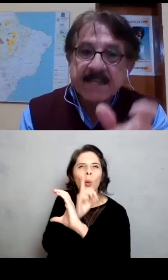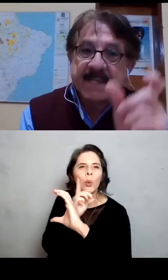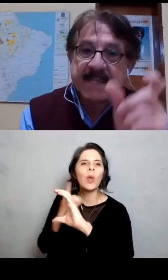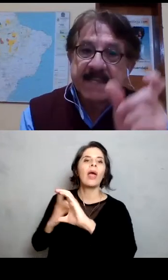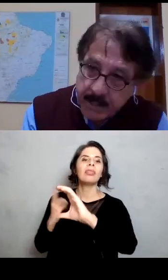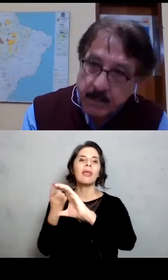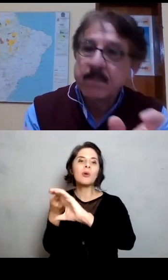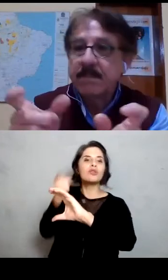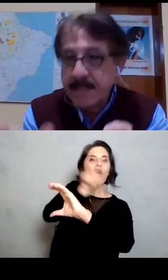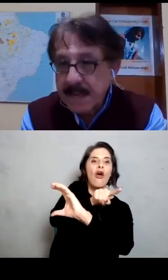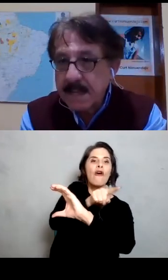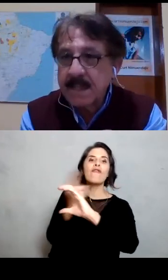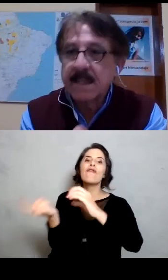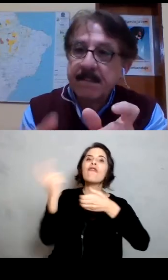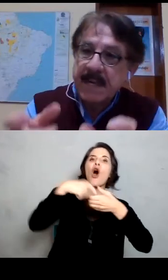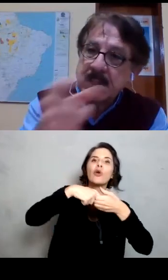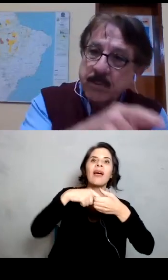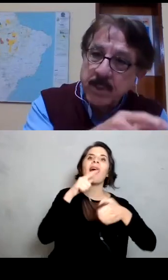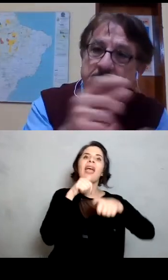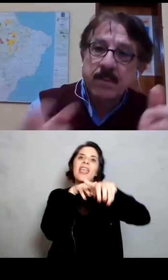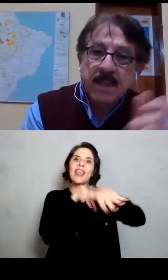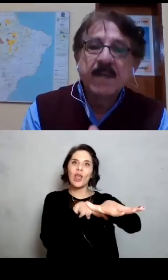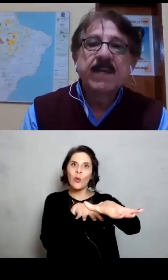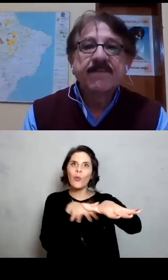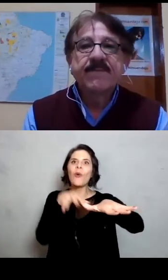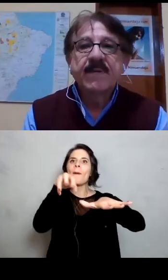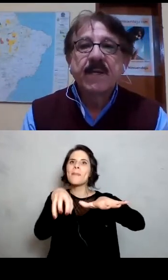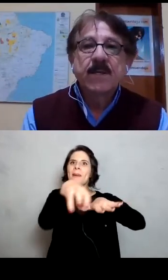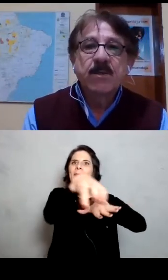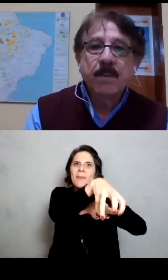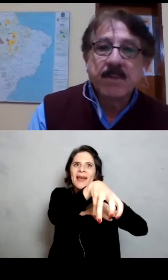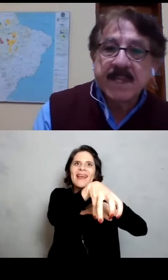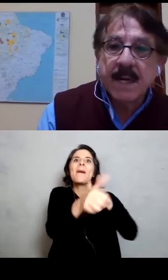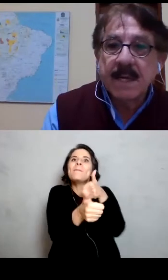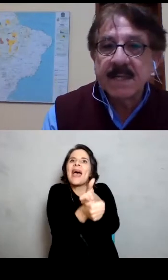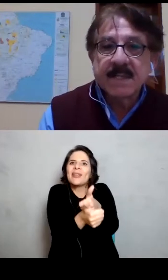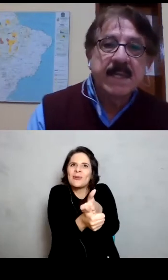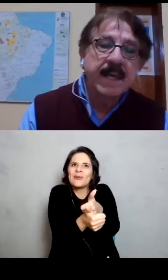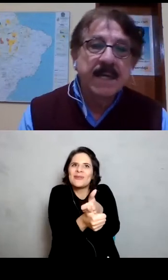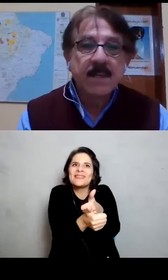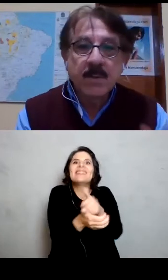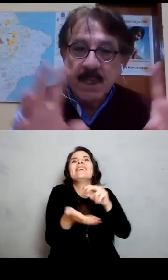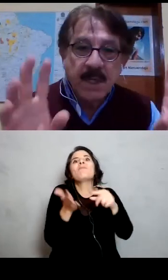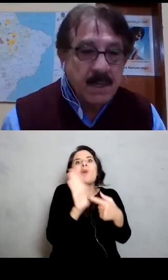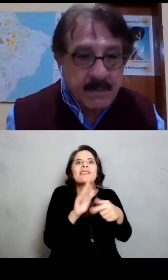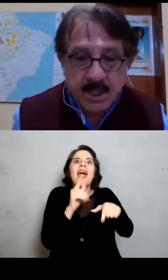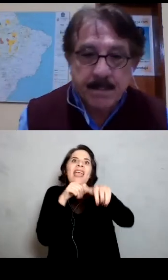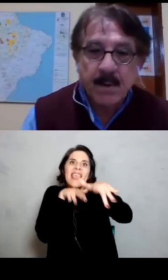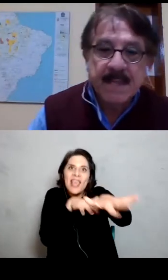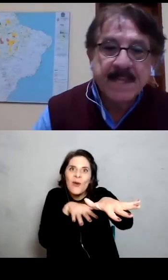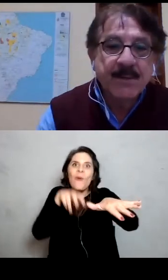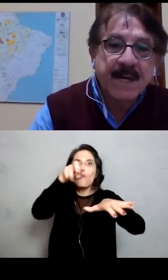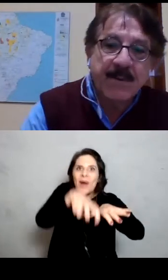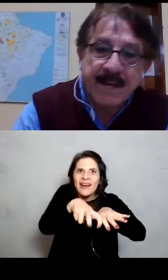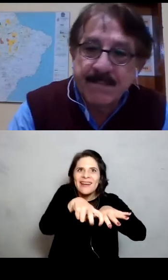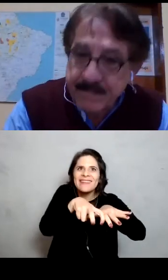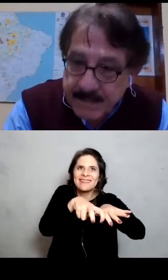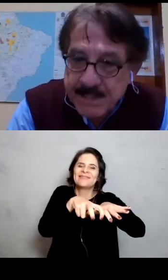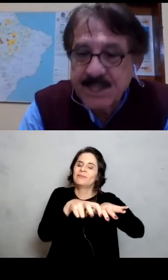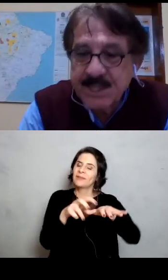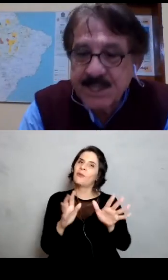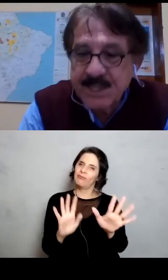Urembé, quer dizer rio, beirada, beirada do rio, enfim. Então, só para mostrar esse detalhe. O Nini eu vou deixar para comentar em outra